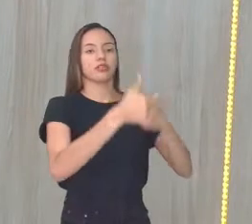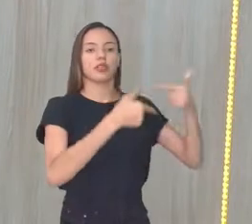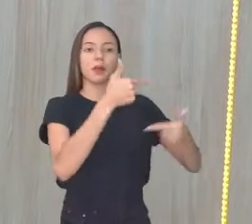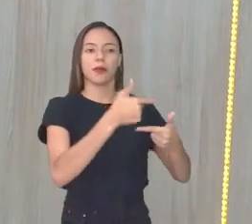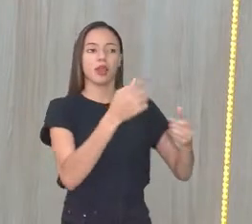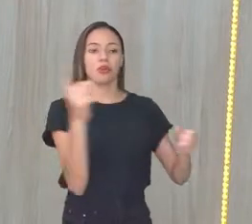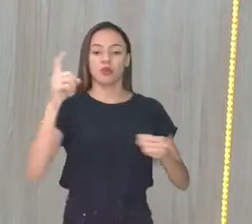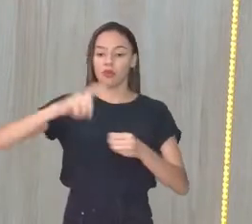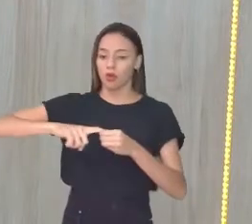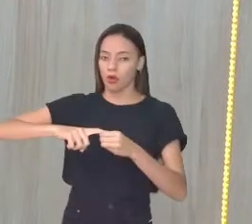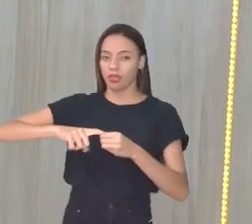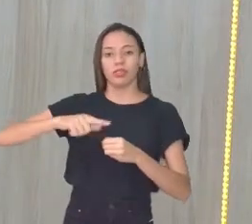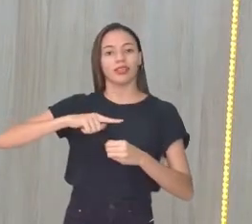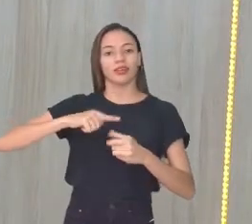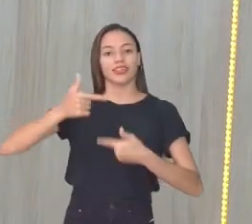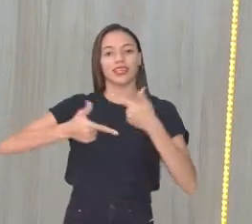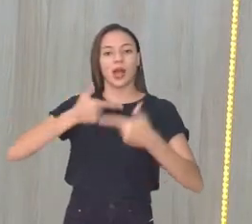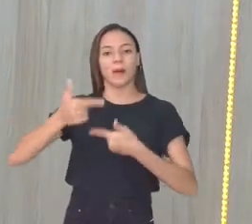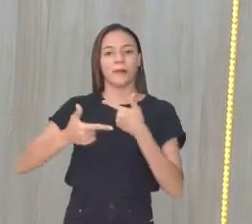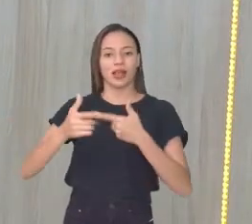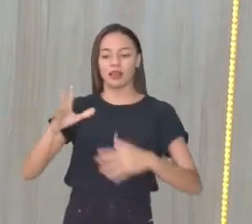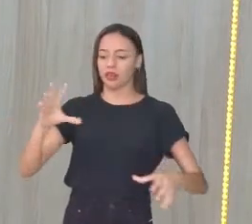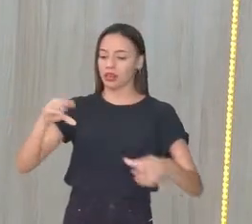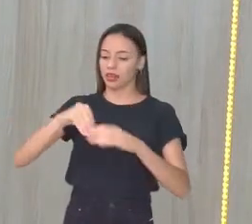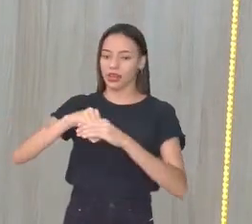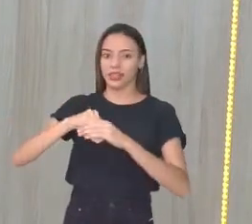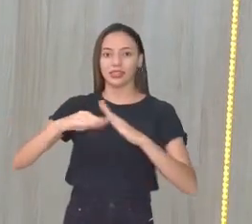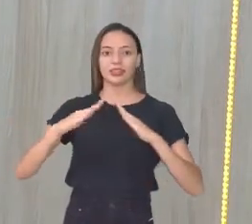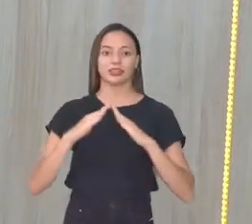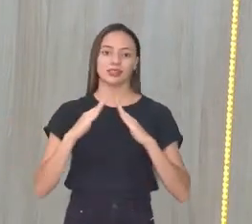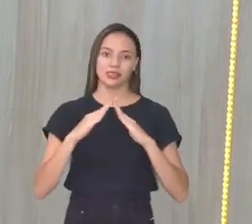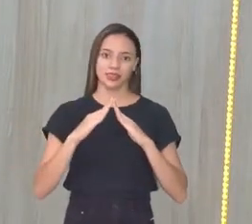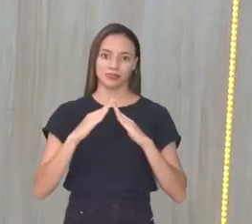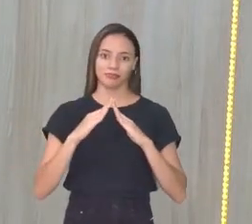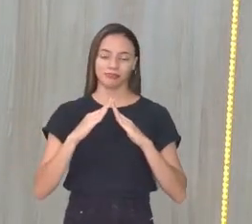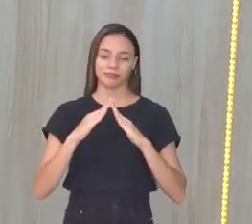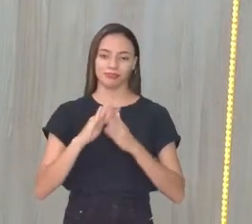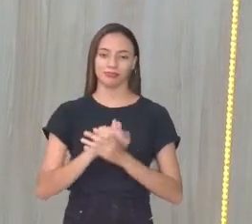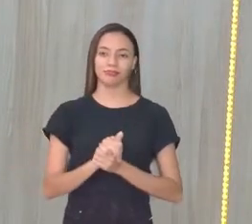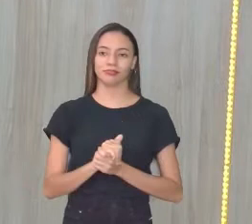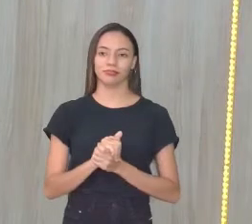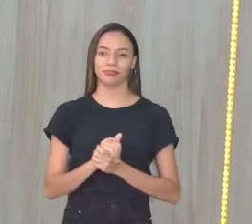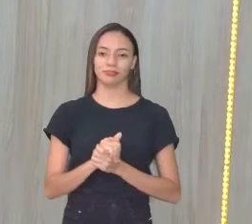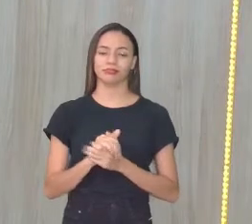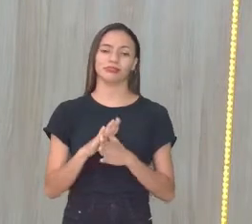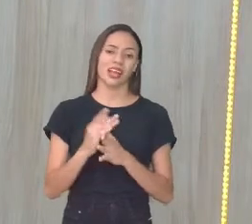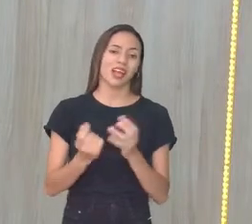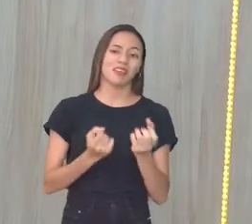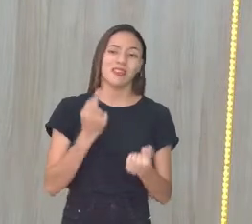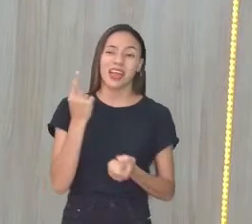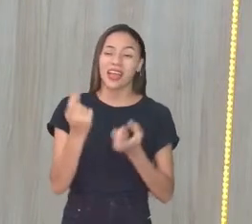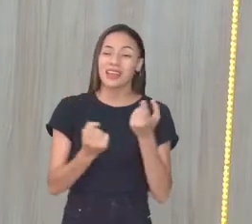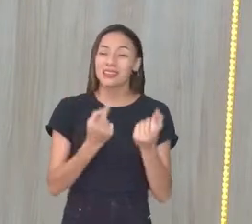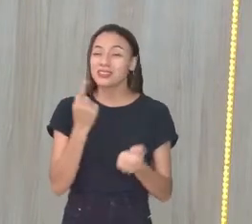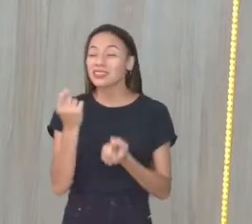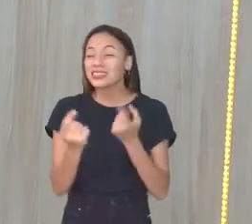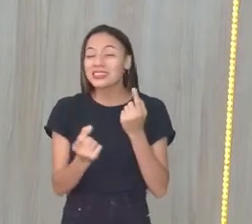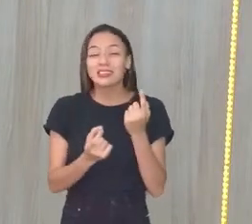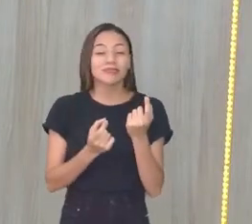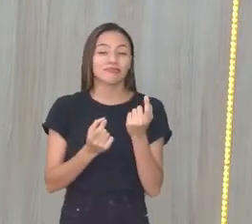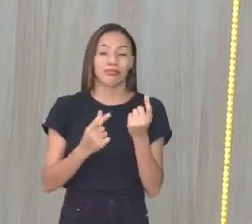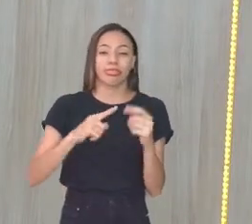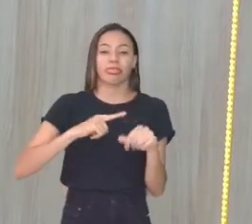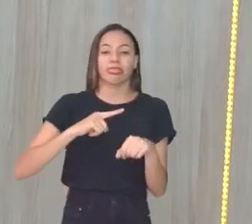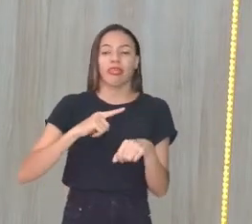quando volta tem as atribuições, as tarefas de casa. Raramente, guardando as